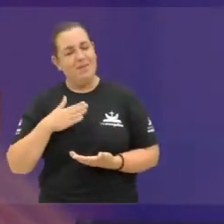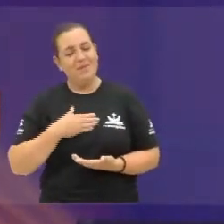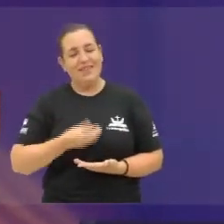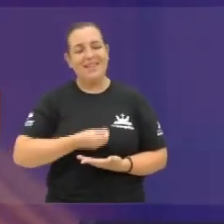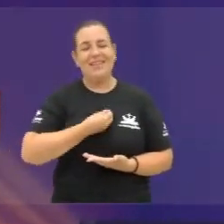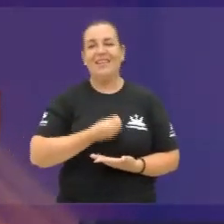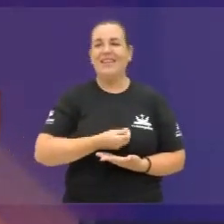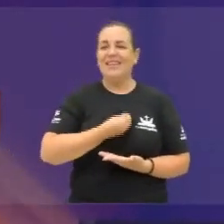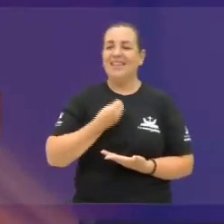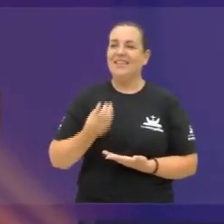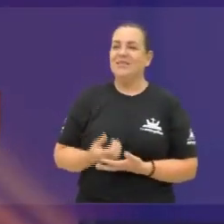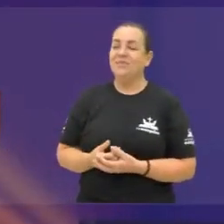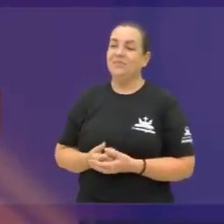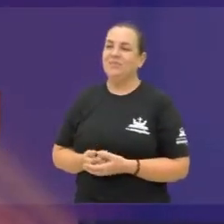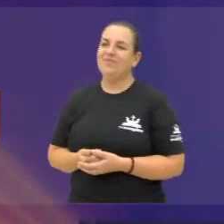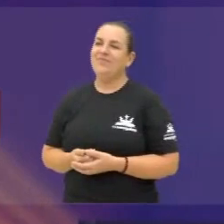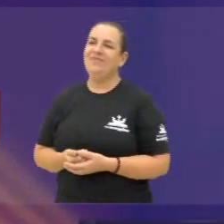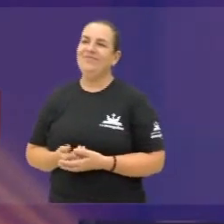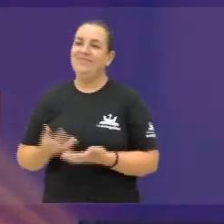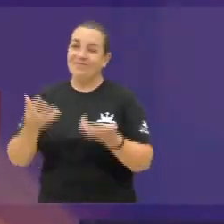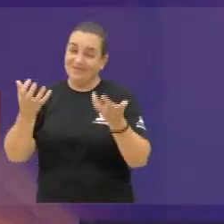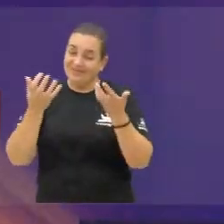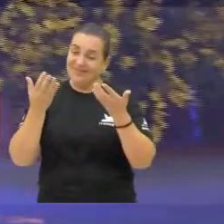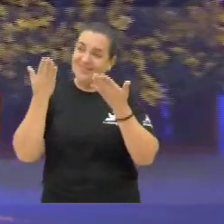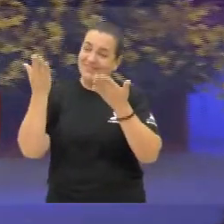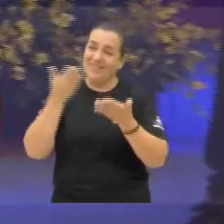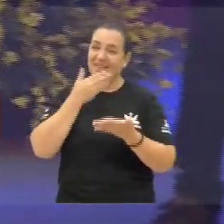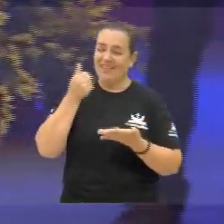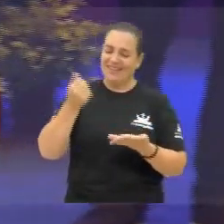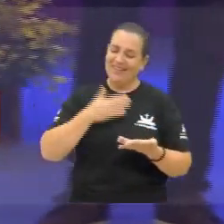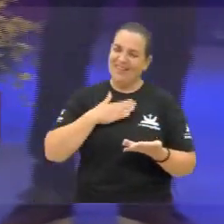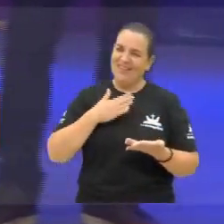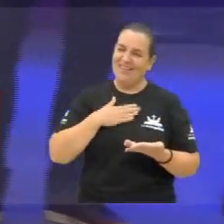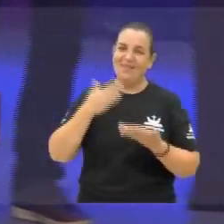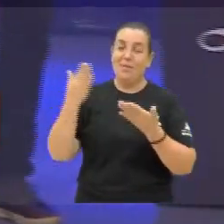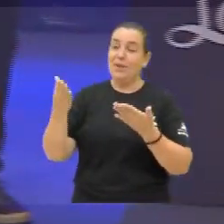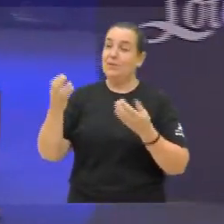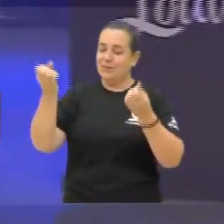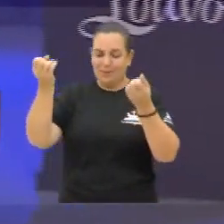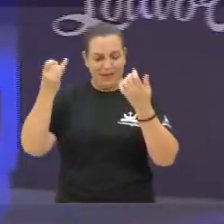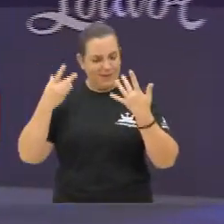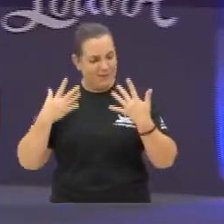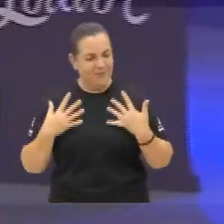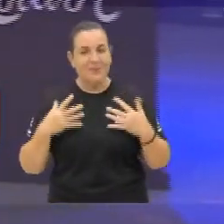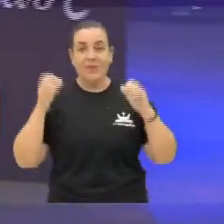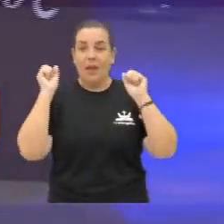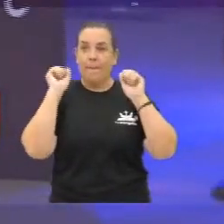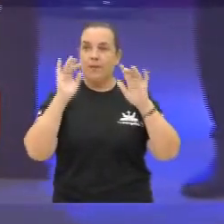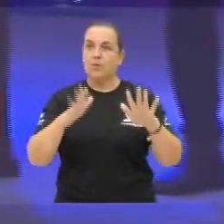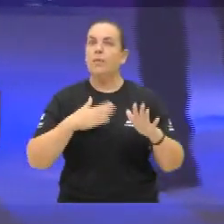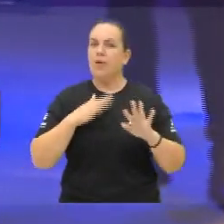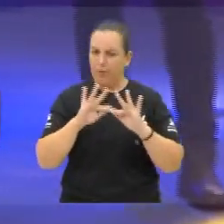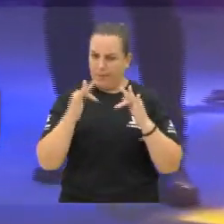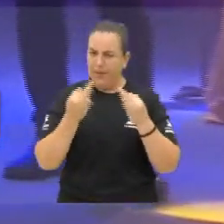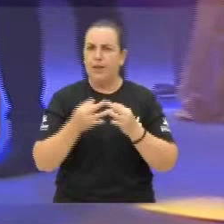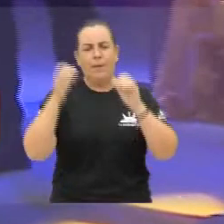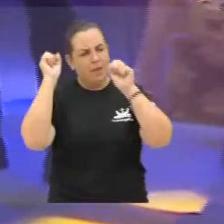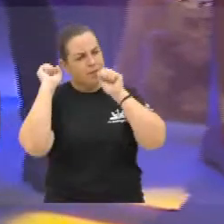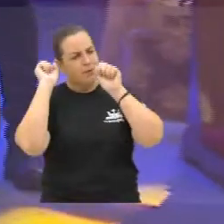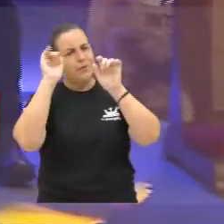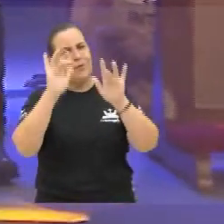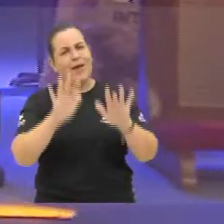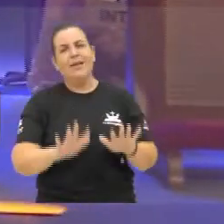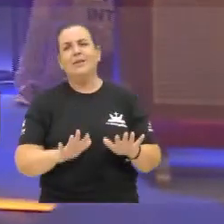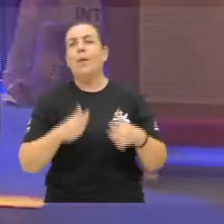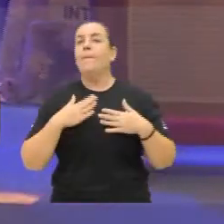pra mim. Creia nisso. Sou abençoado, minha família é. Sou